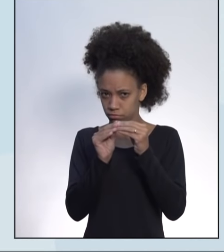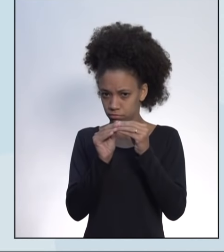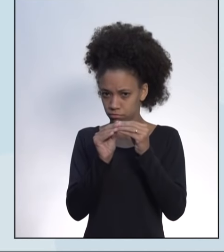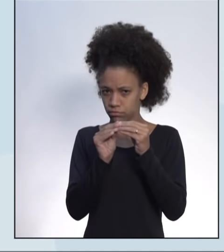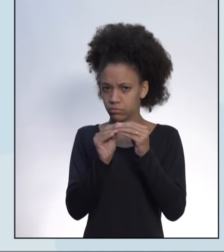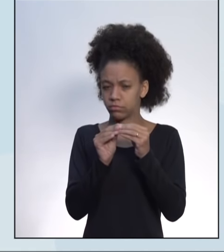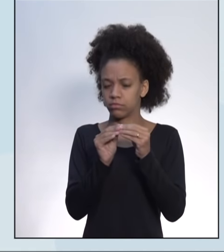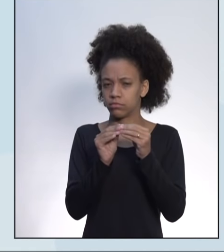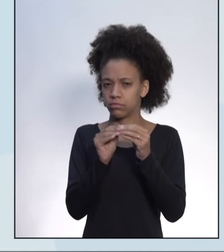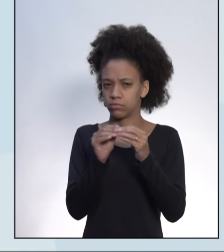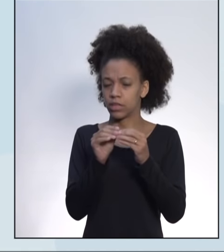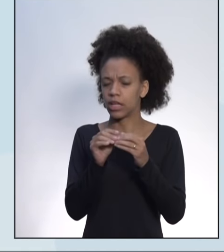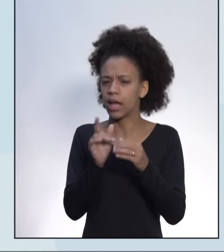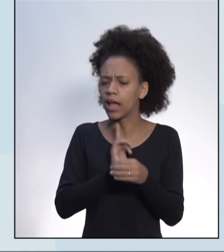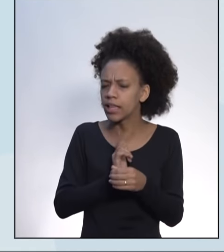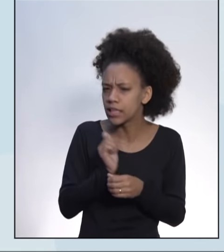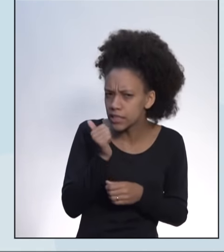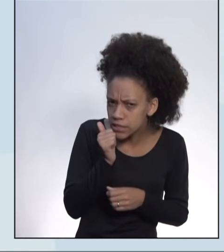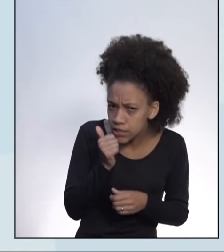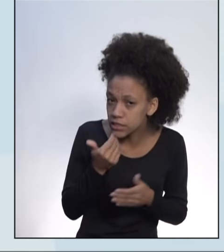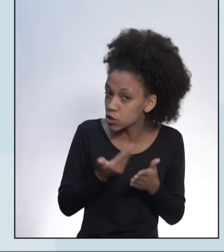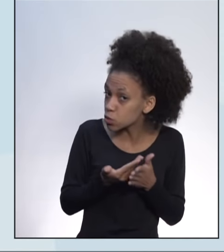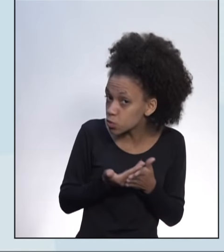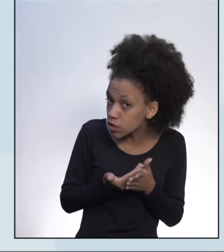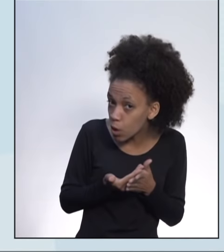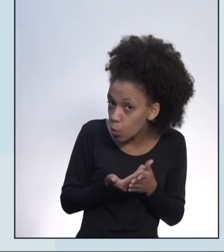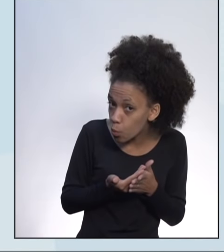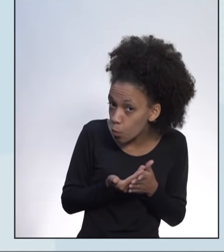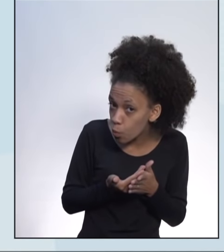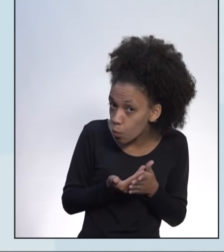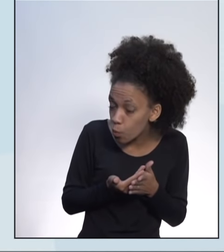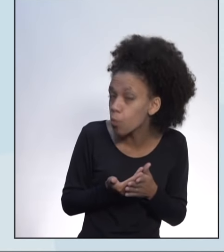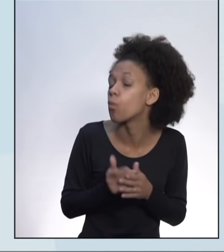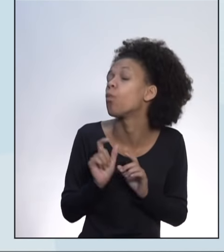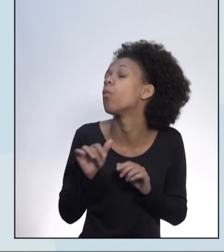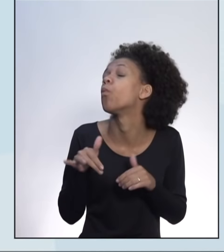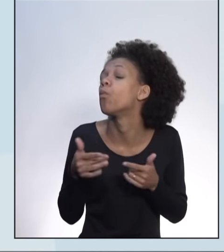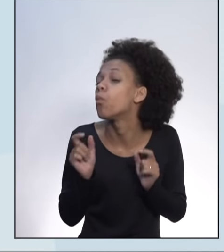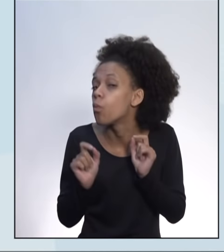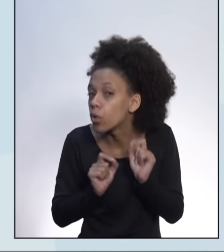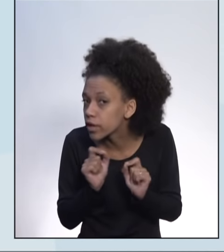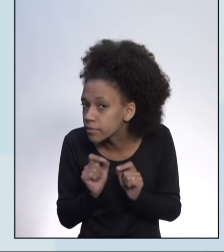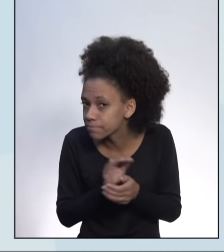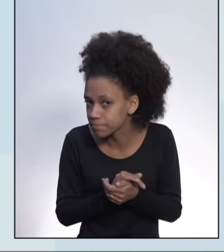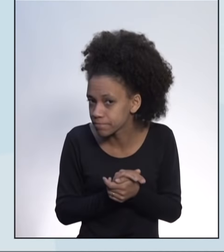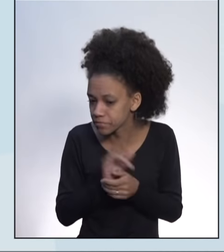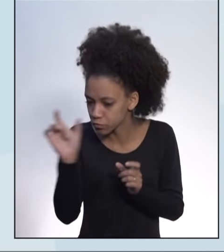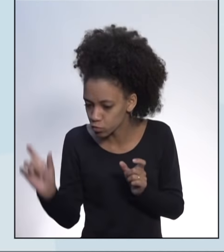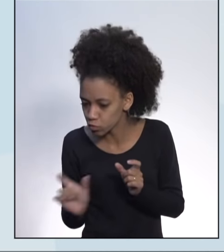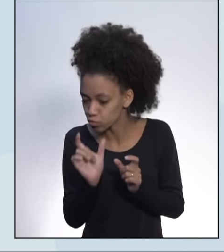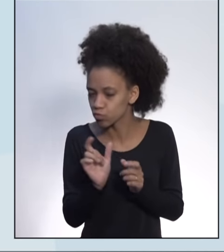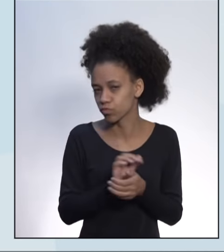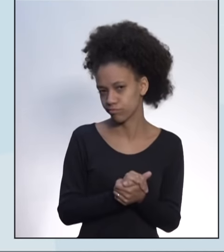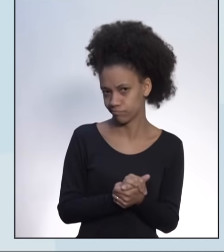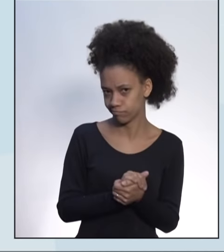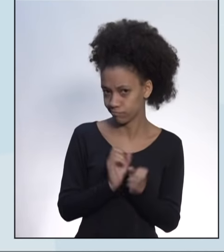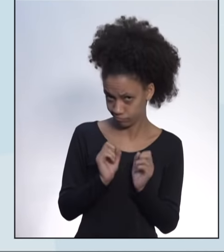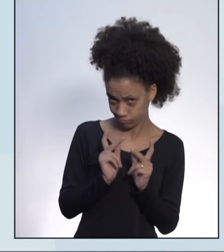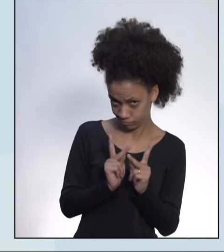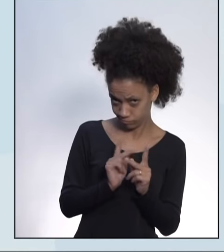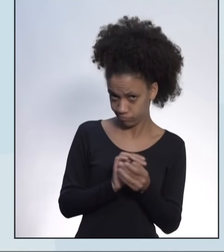existem cientistas que estudam e aí vocês vão completar ok